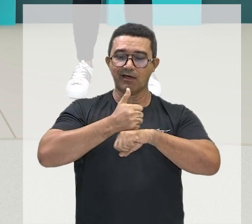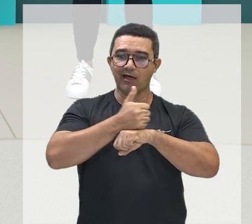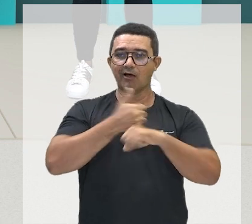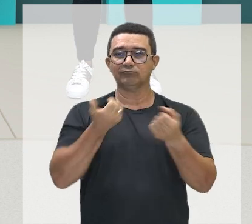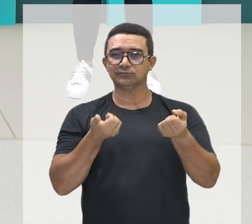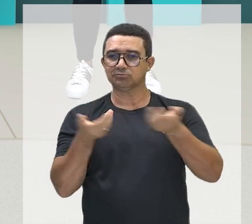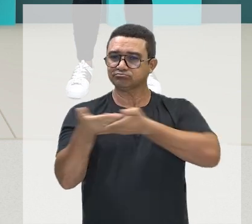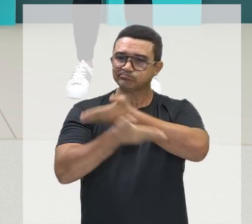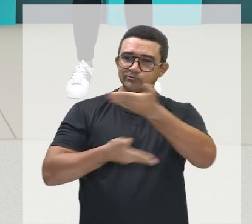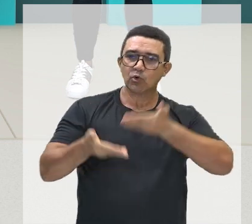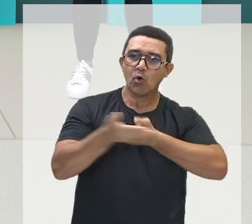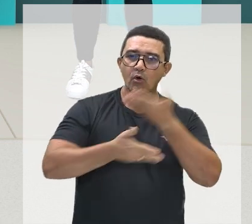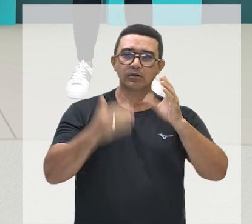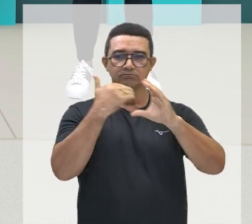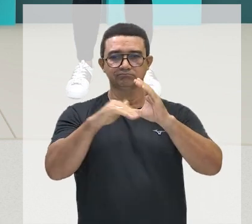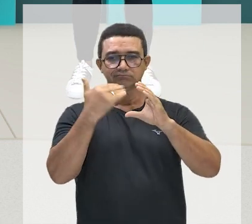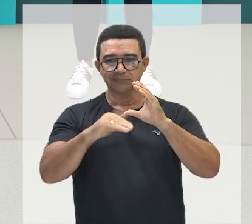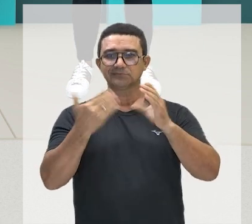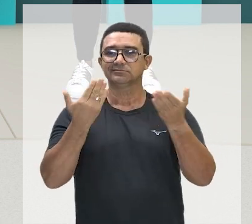trabalho,